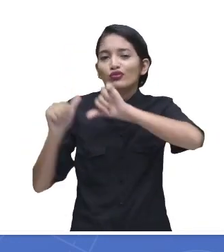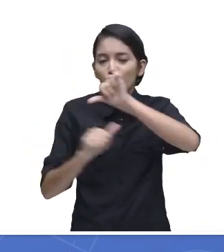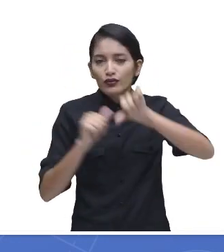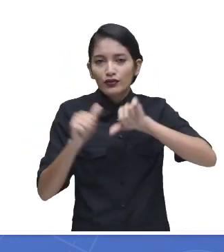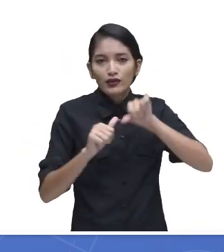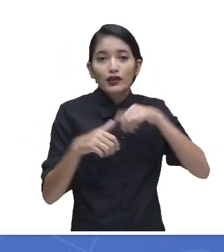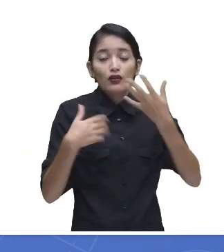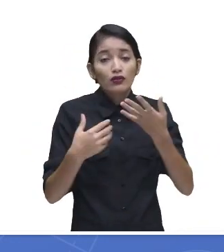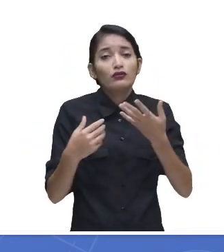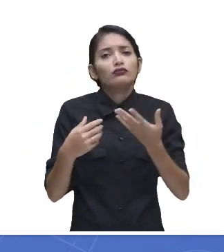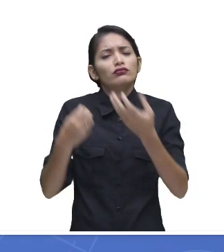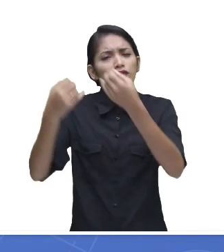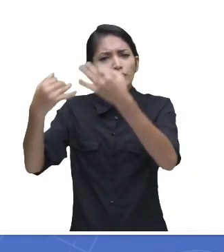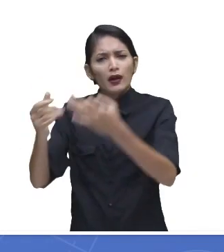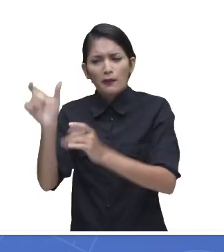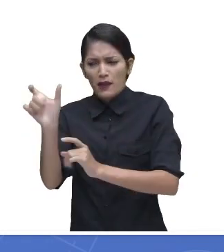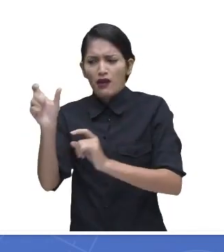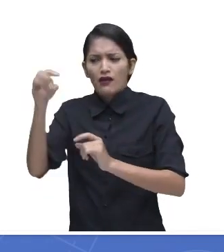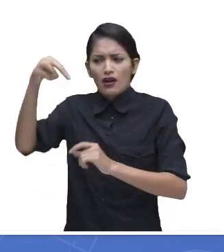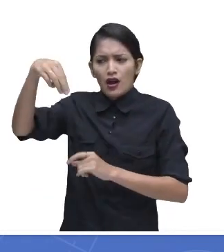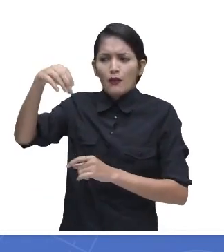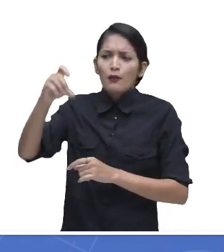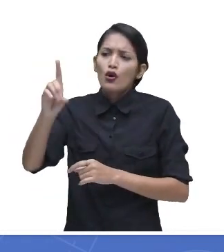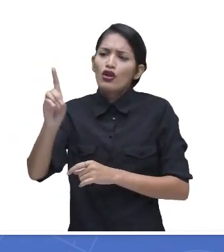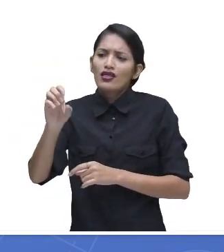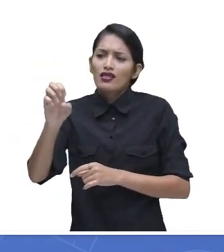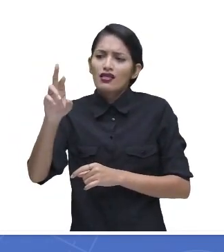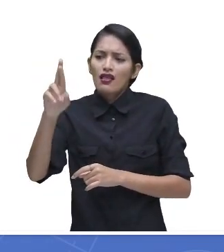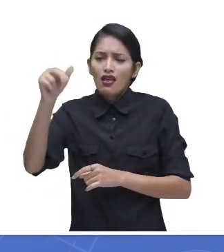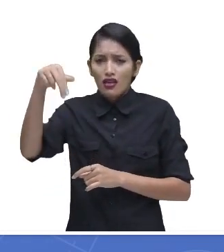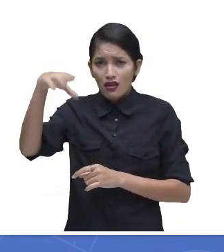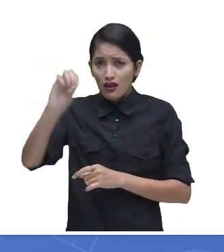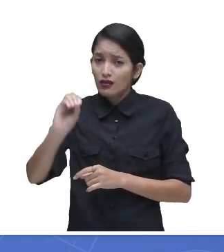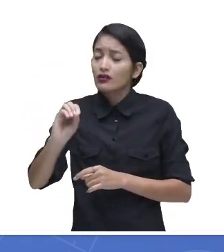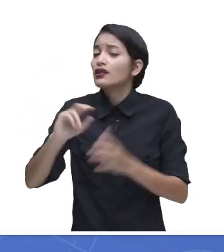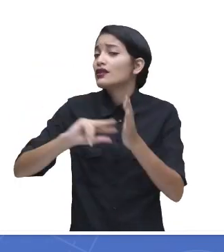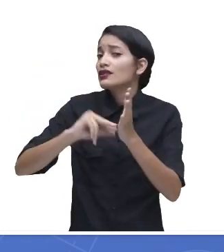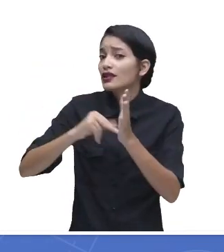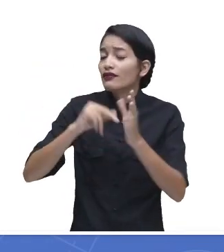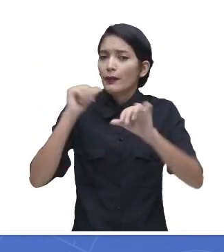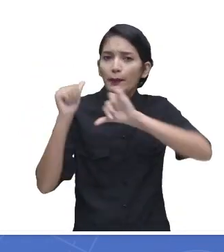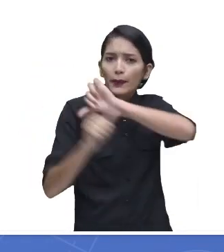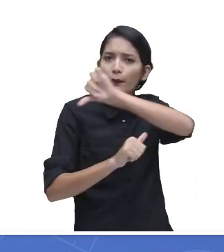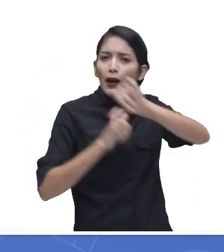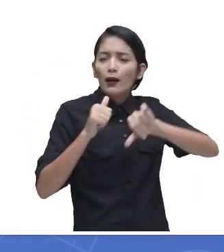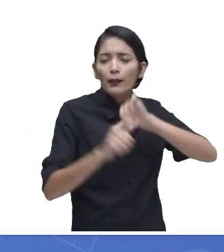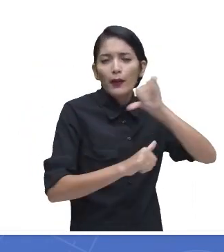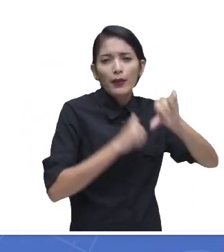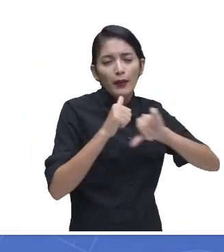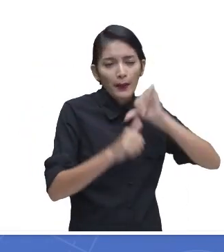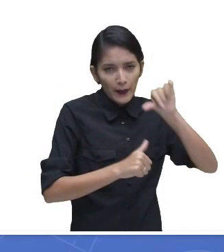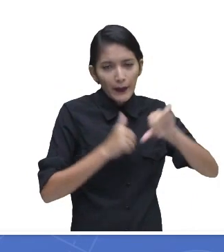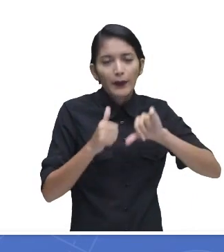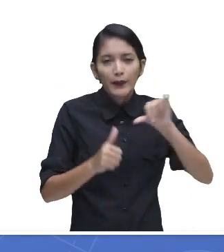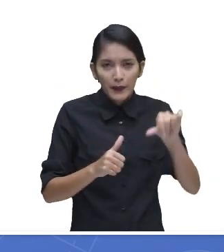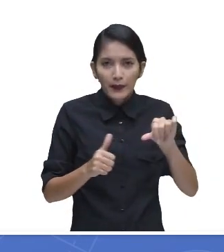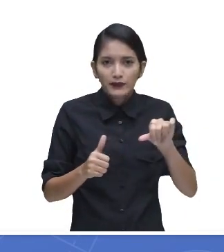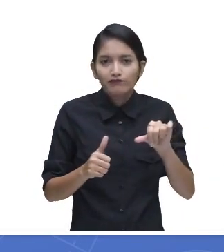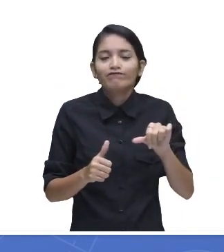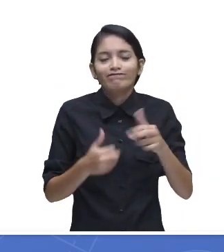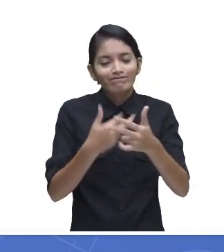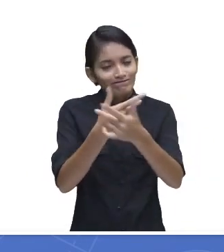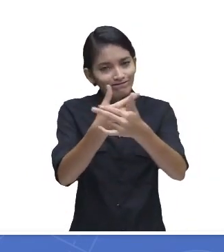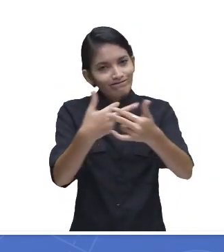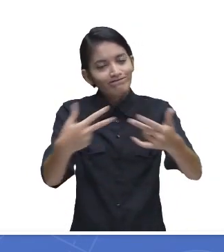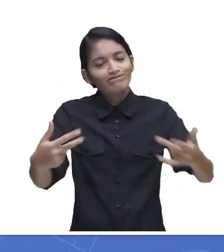fala de modernidade, é como se houvesse grandes mudanças no mundo, né? Grandes rupturas, grandes